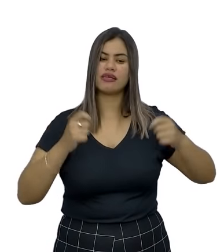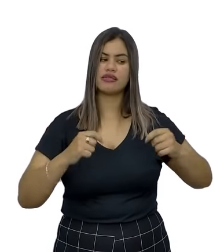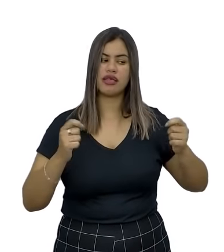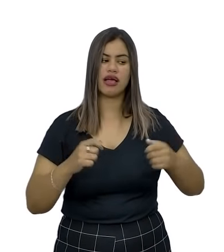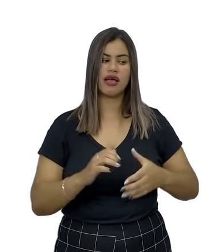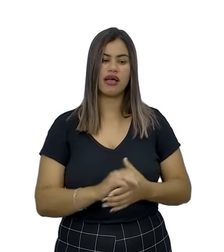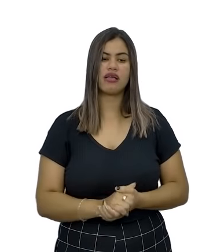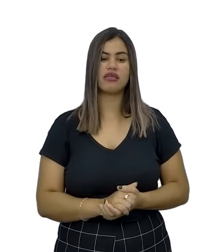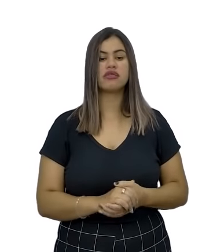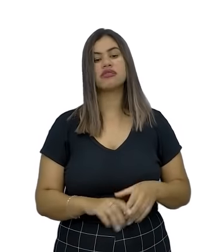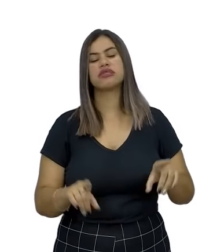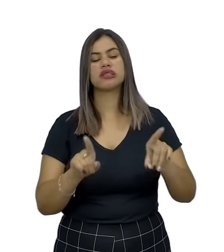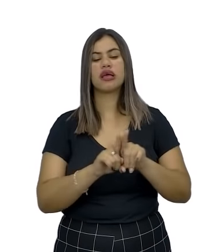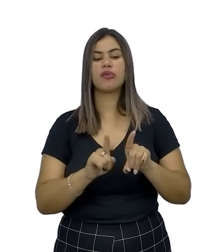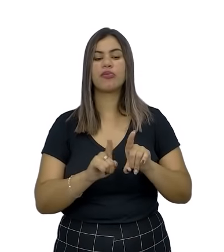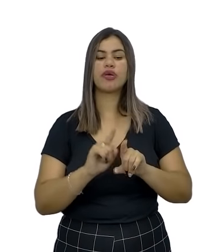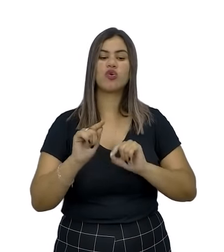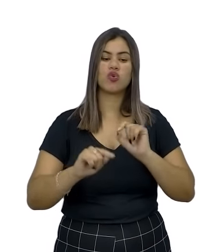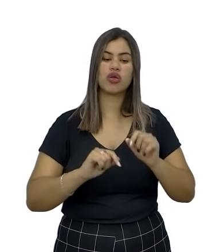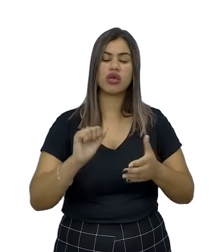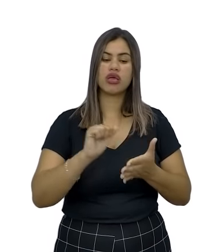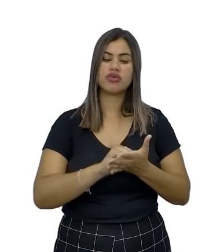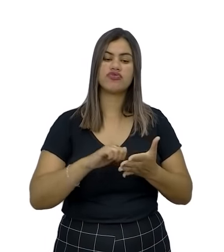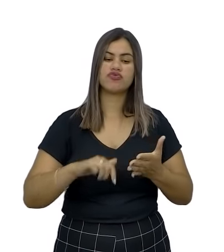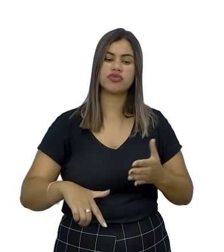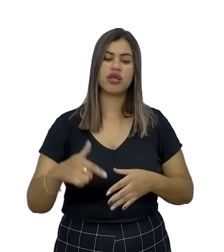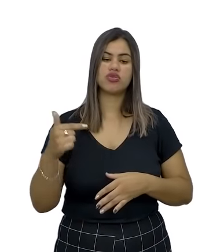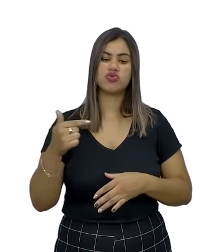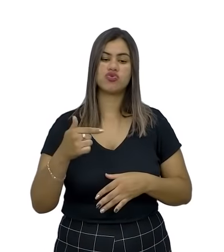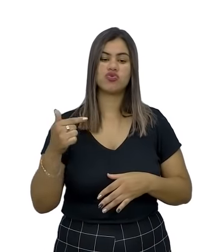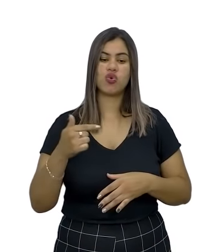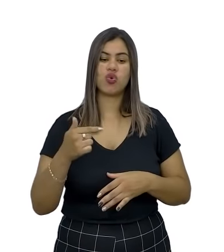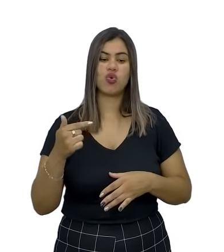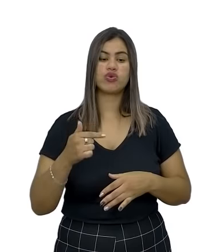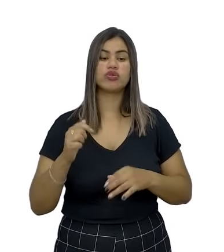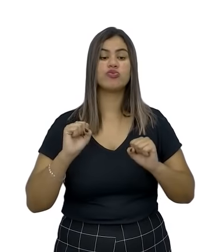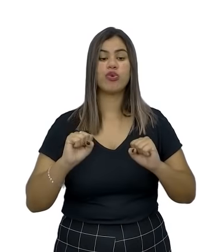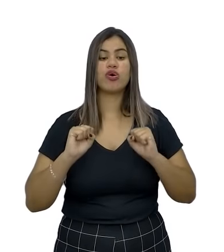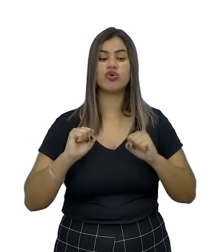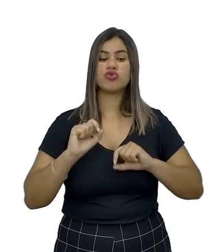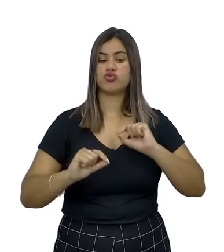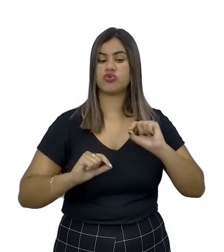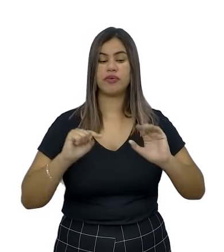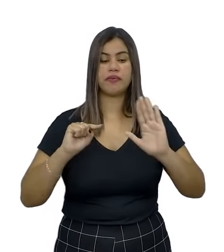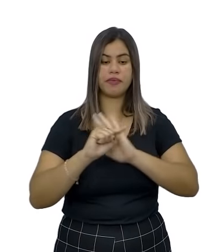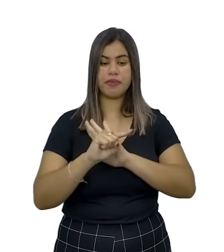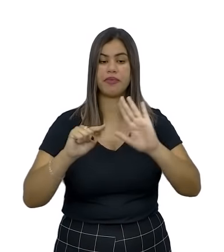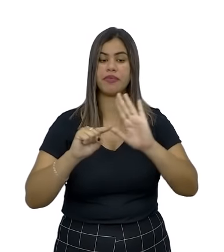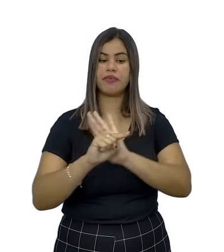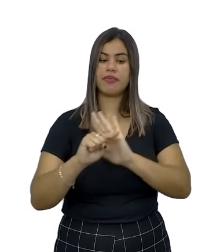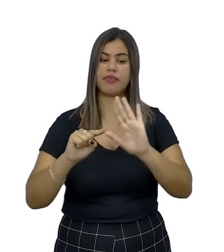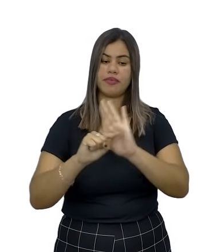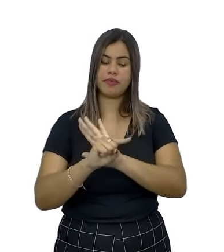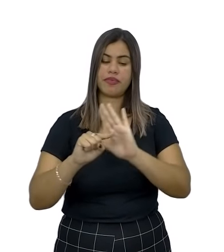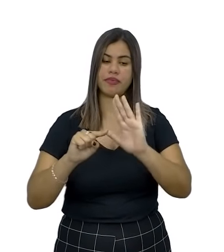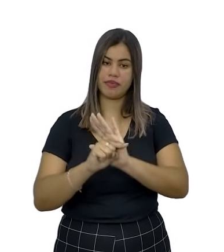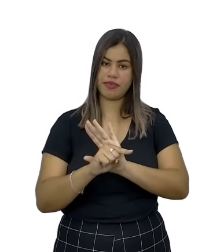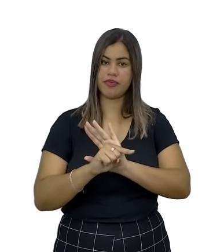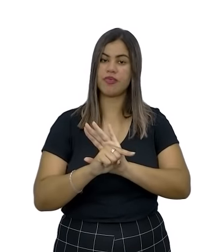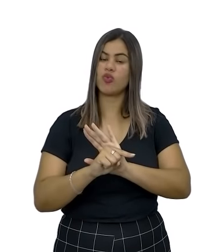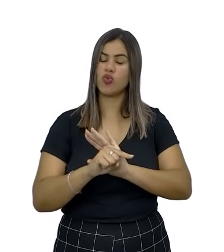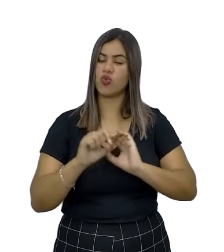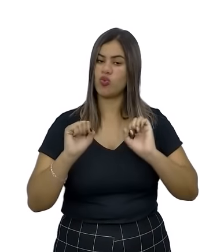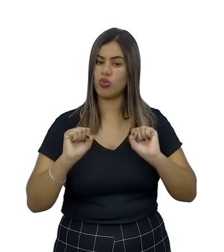ele dá também ali na atividade 2, inicie levantando algumas questões do tipo. Então, faz